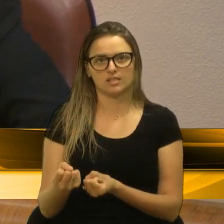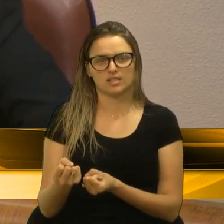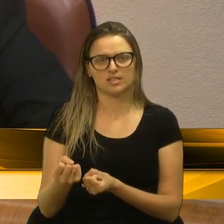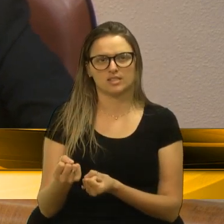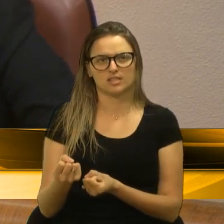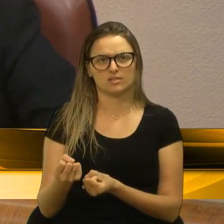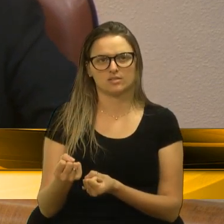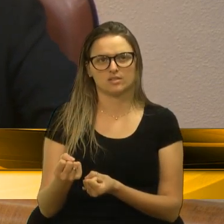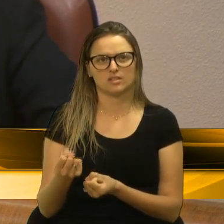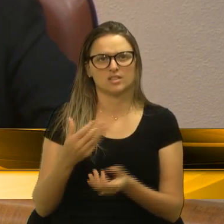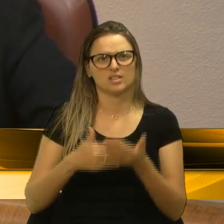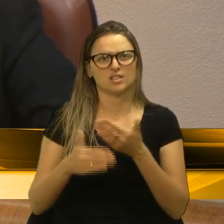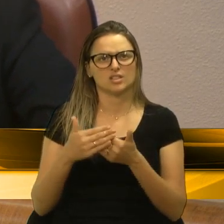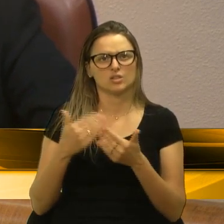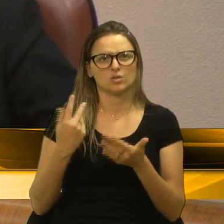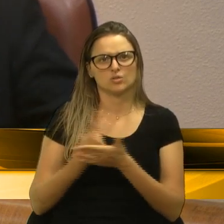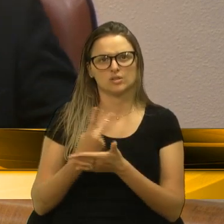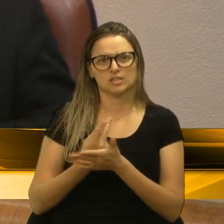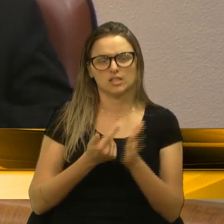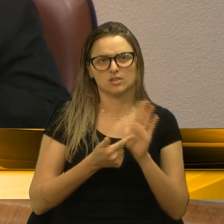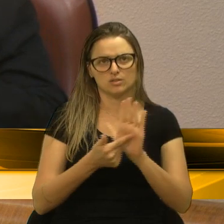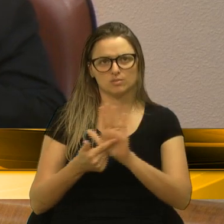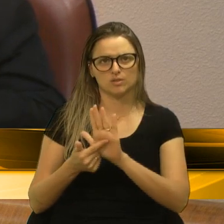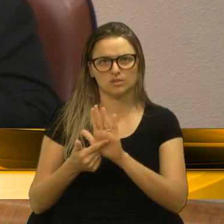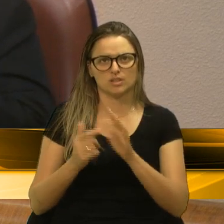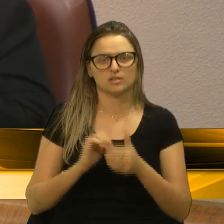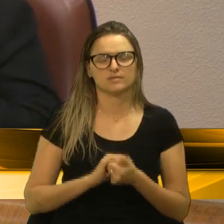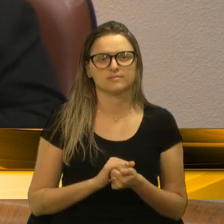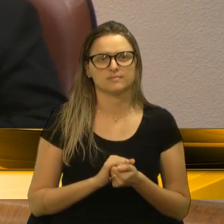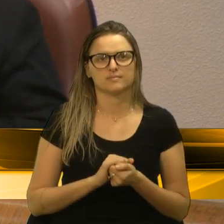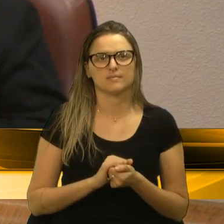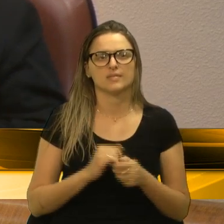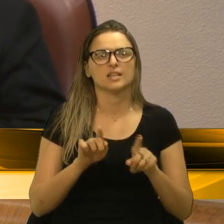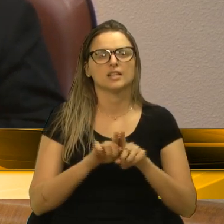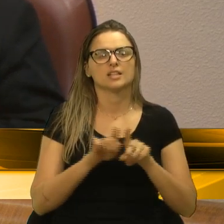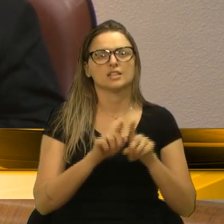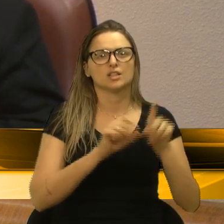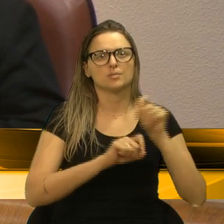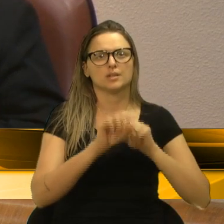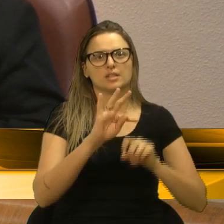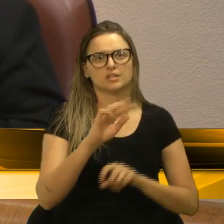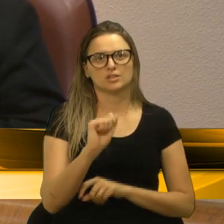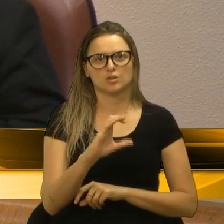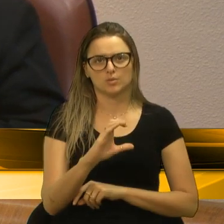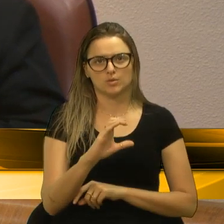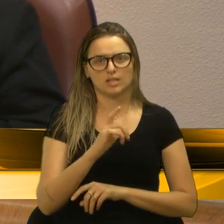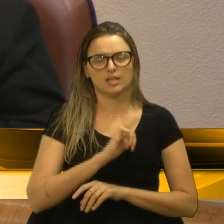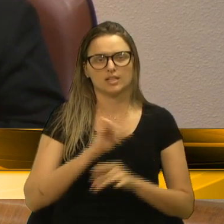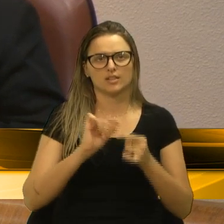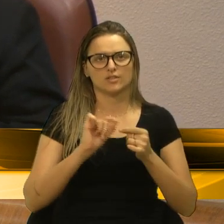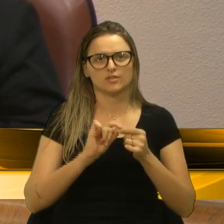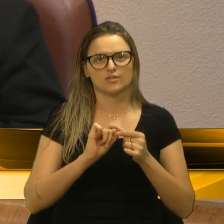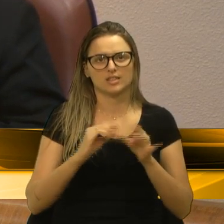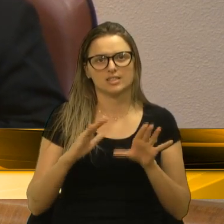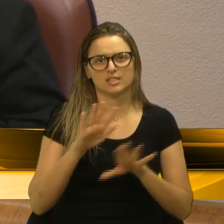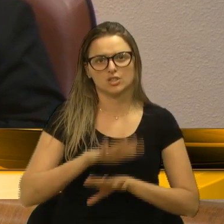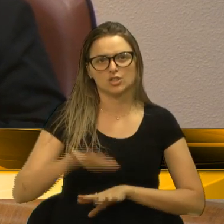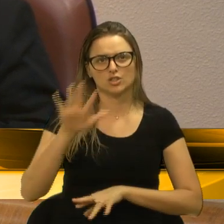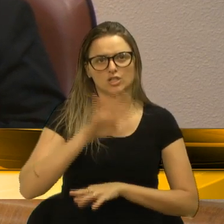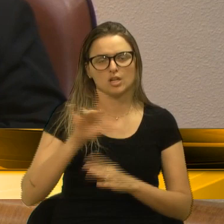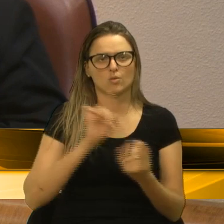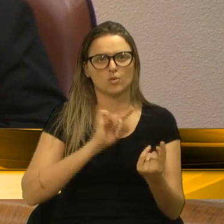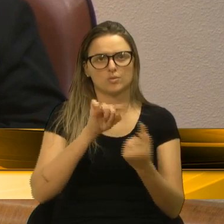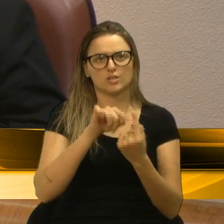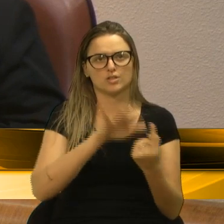as irregularidades apontadas. Ainda sobre o TAC, disse que está sendo cumprido na íntegra e que o objeto final